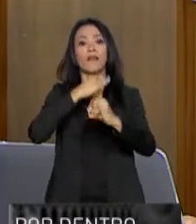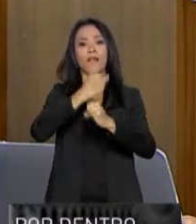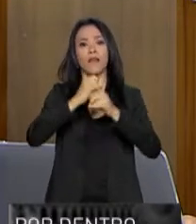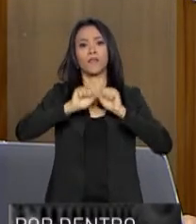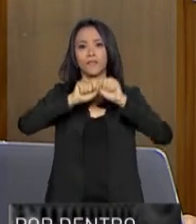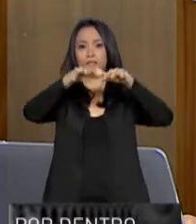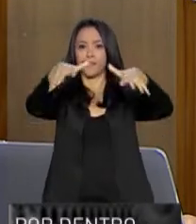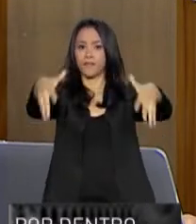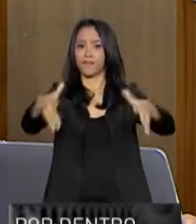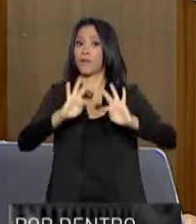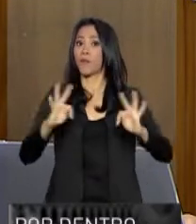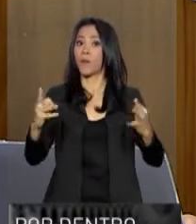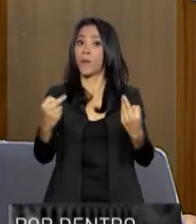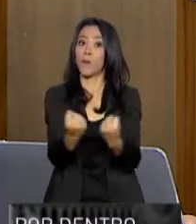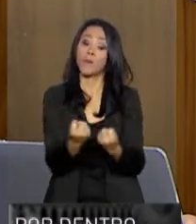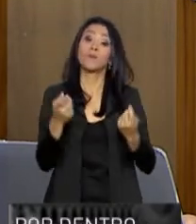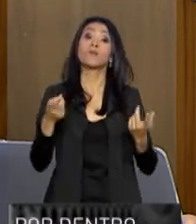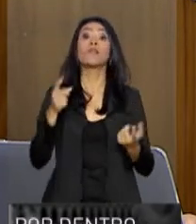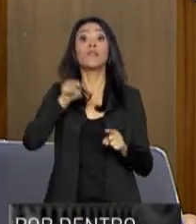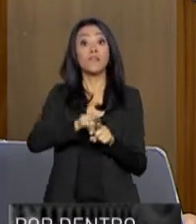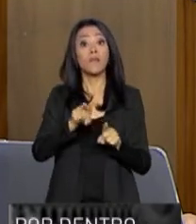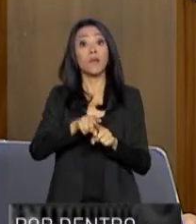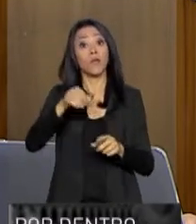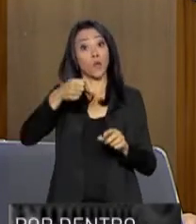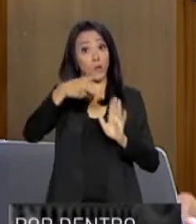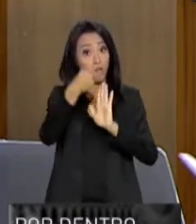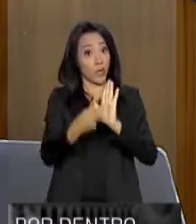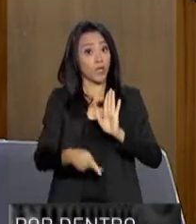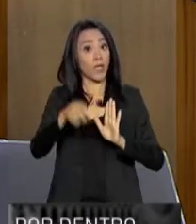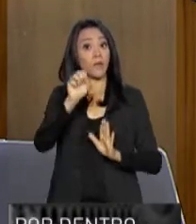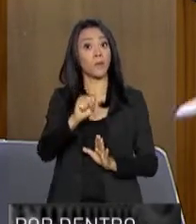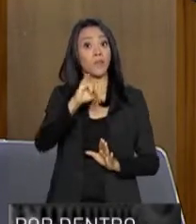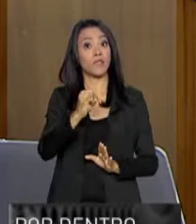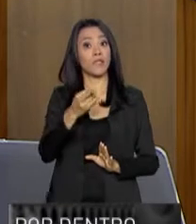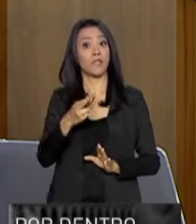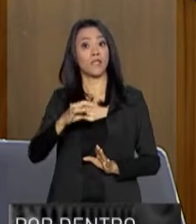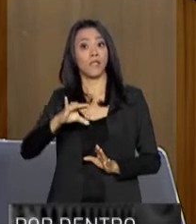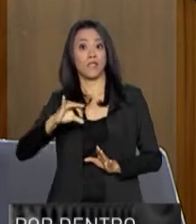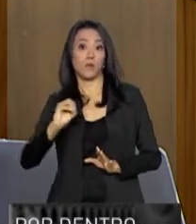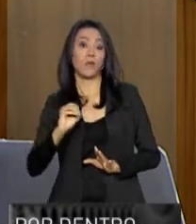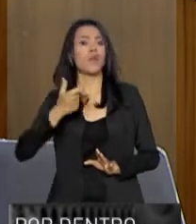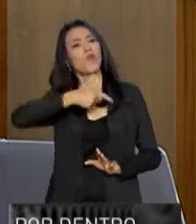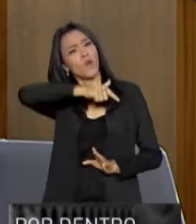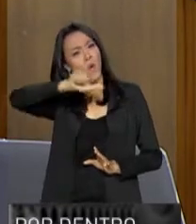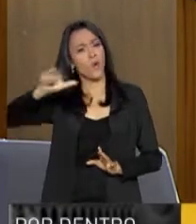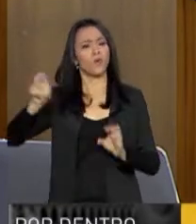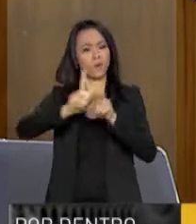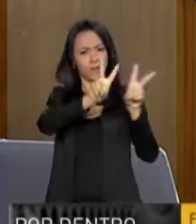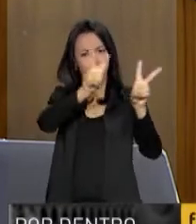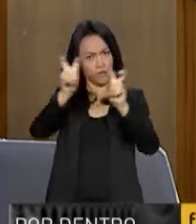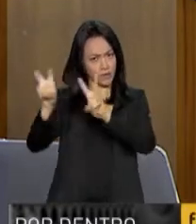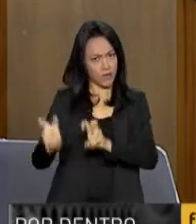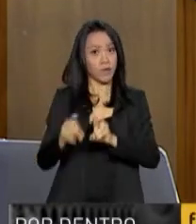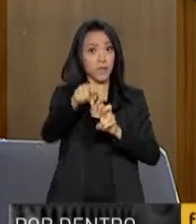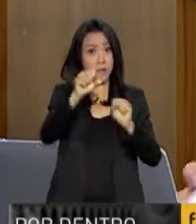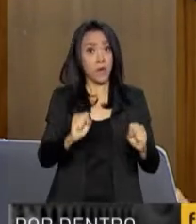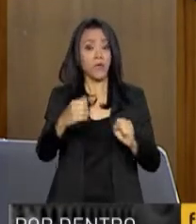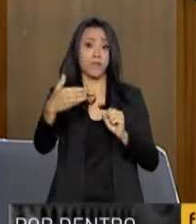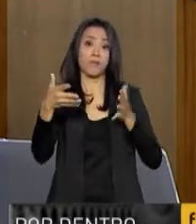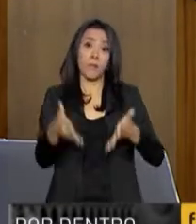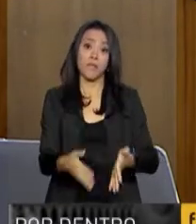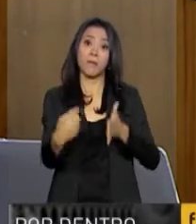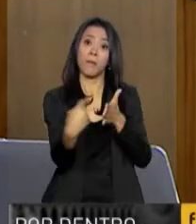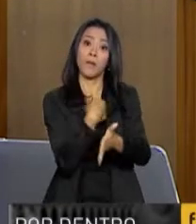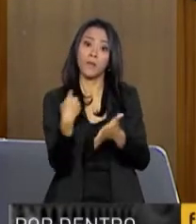implementação do sinal digital de tv o projeto sírios entre outros assuntos se você pode participar com a gente envie sua pergunta pelo